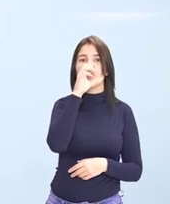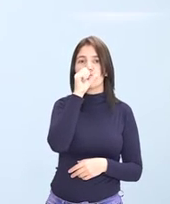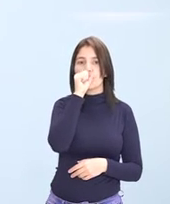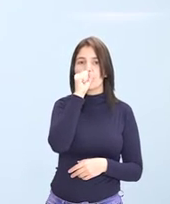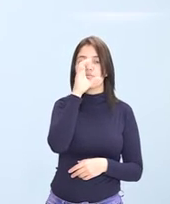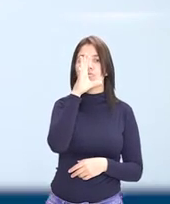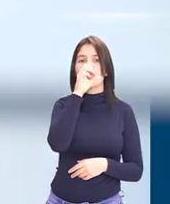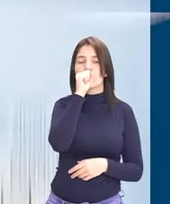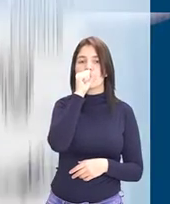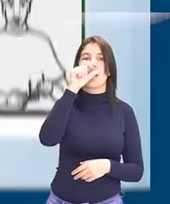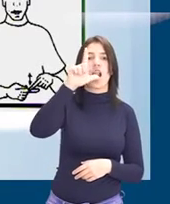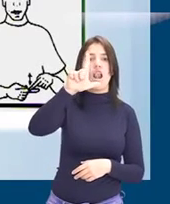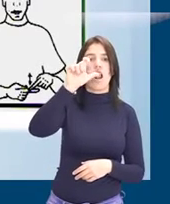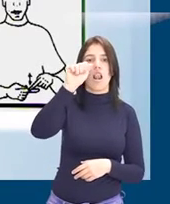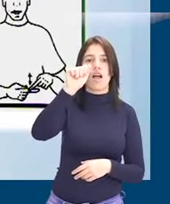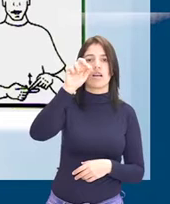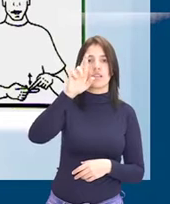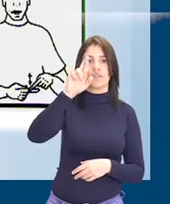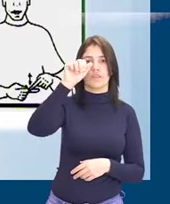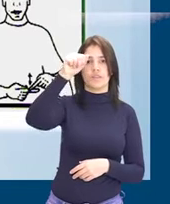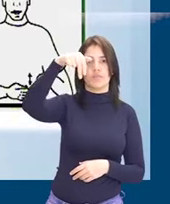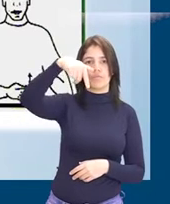o sinal de laranja.